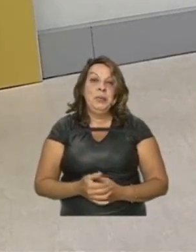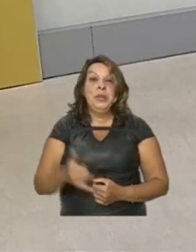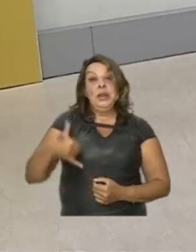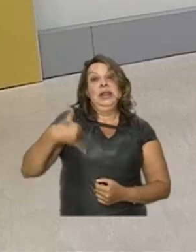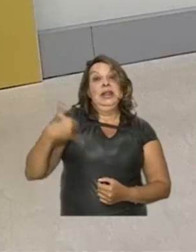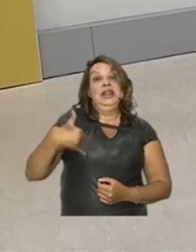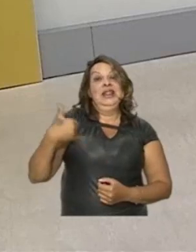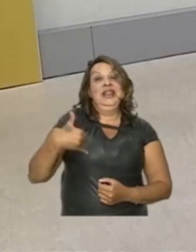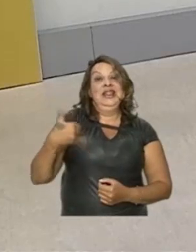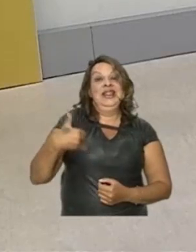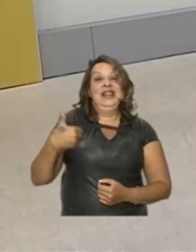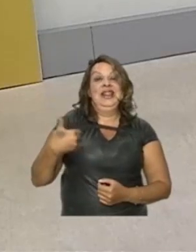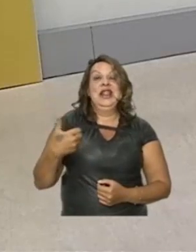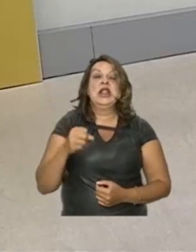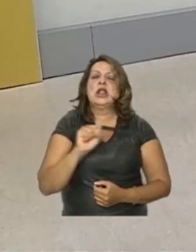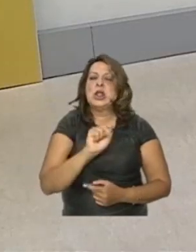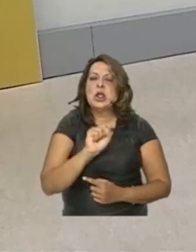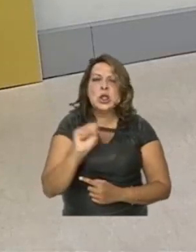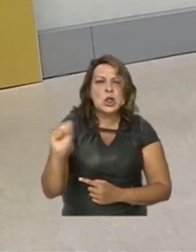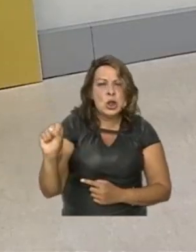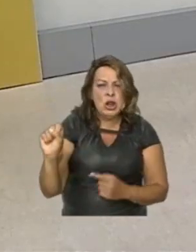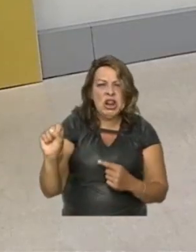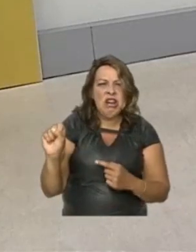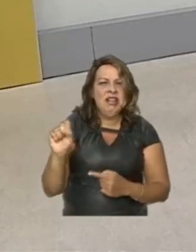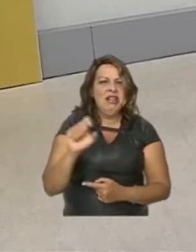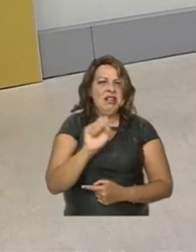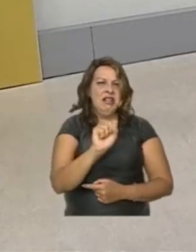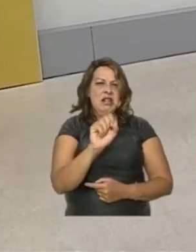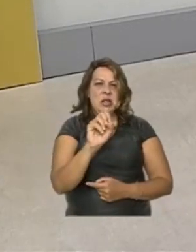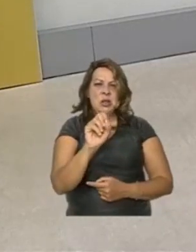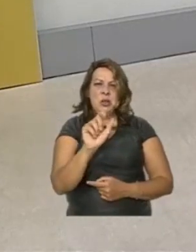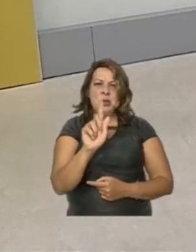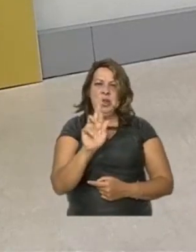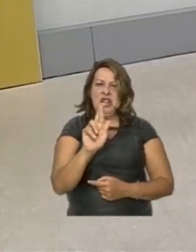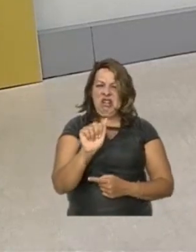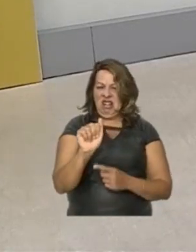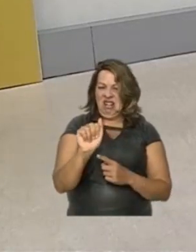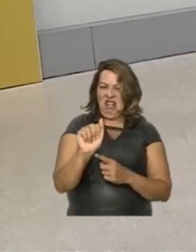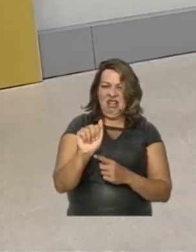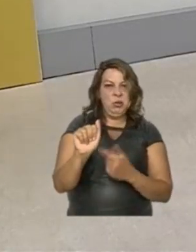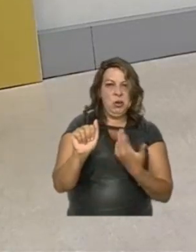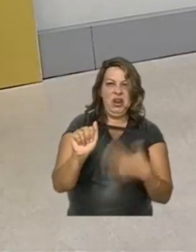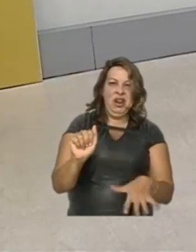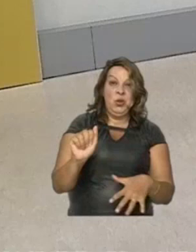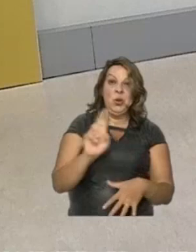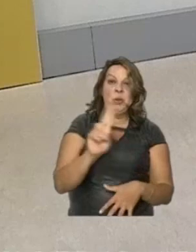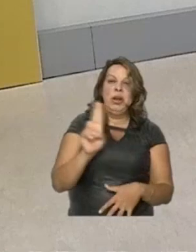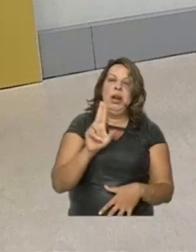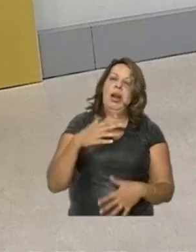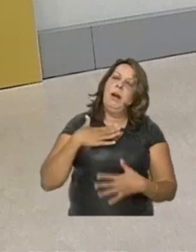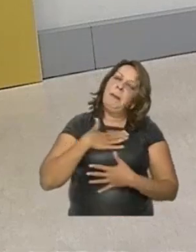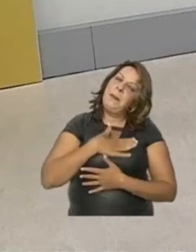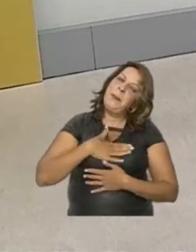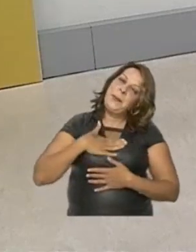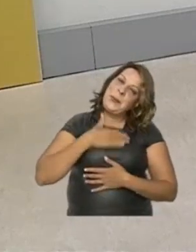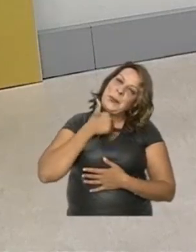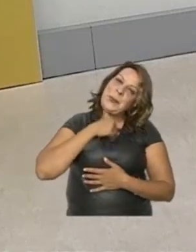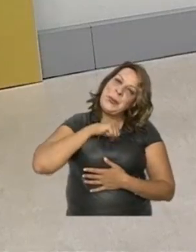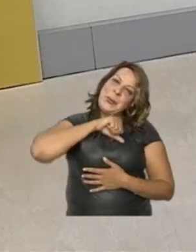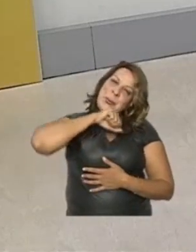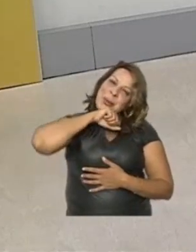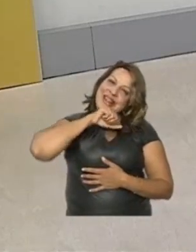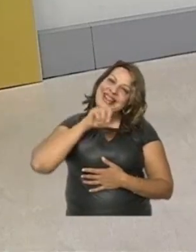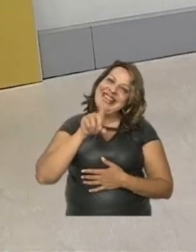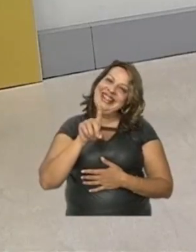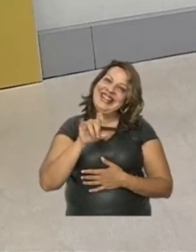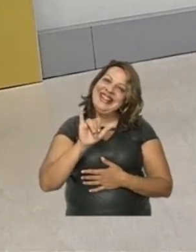querida, eu não vou dizer sogra não, porque ela disse que não gosta do nome, né? O nome carrega uma energia que nem todo mundo curte. Minha querida Mama Diva, Diva